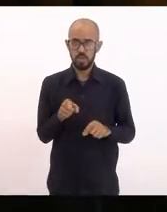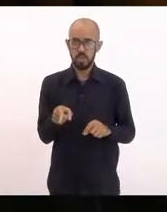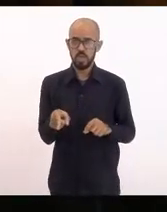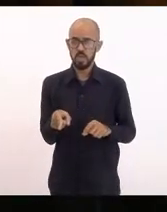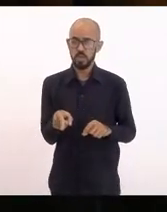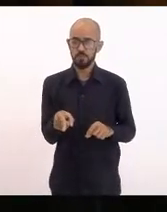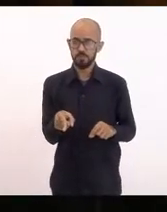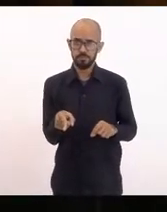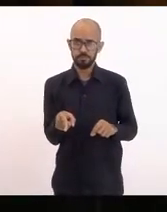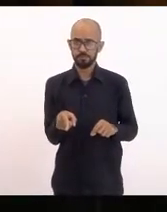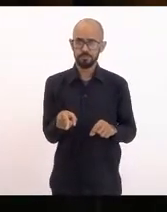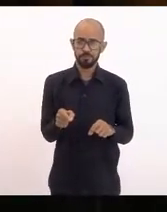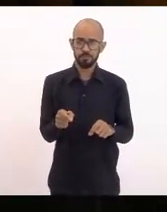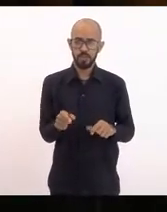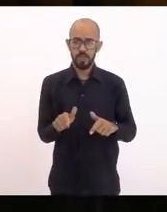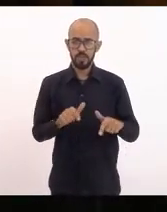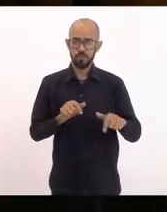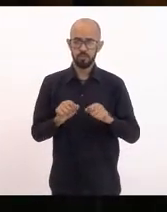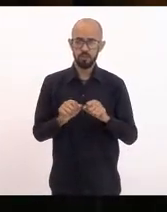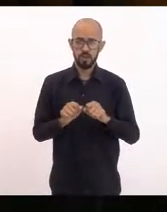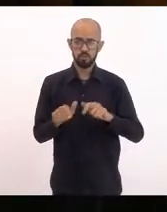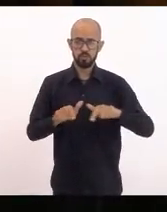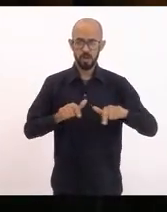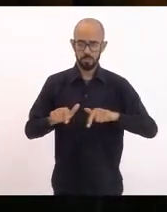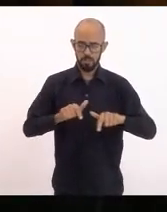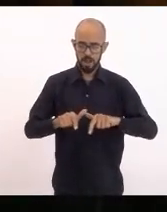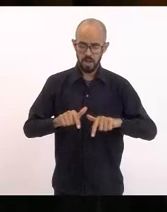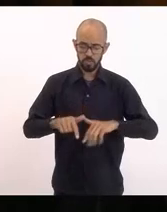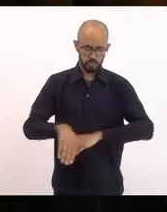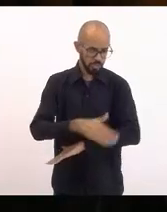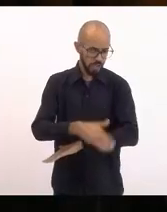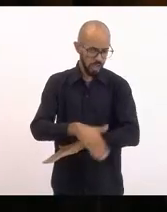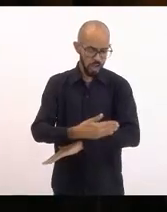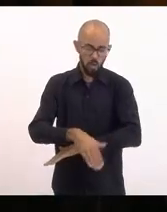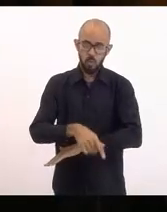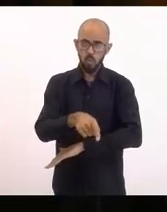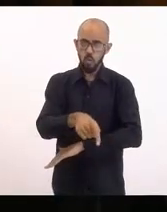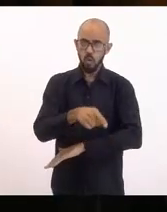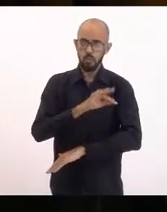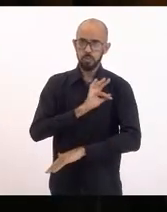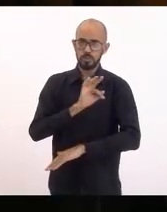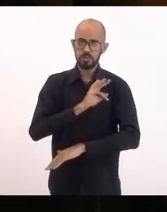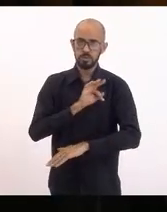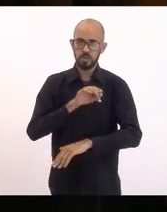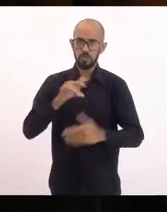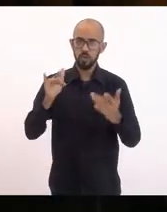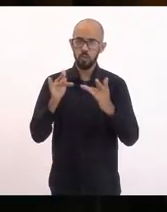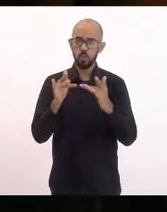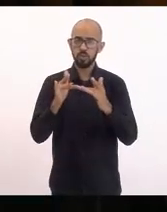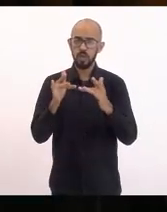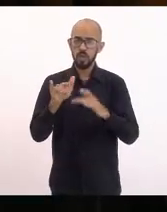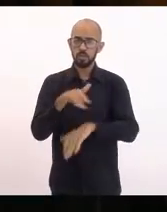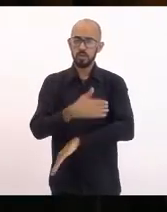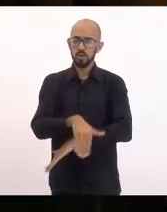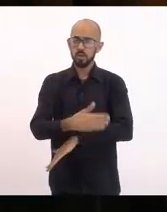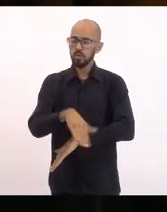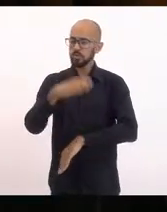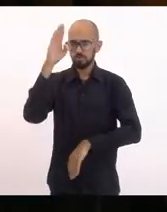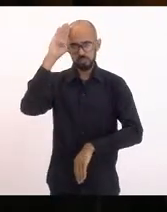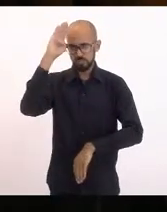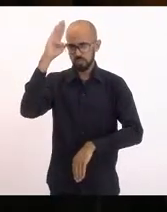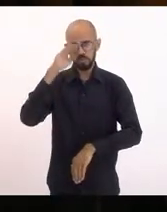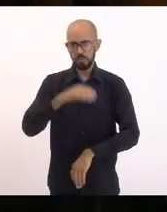emocional é quem faz o trabalho de campo. São os praças, principalmente. São os praças, principalmente.